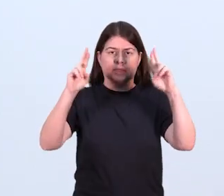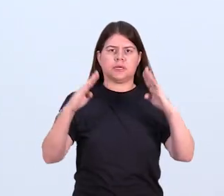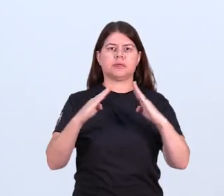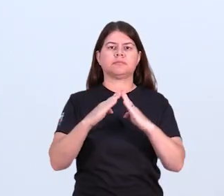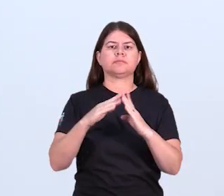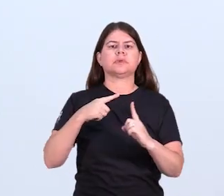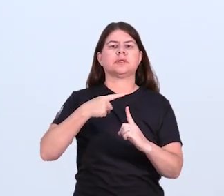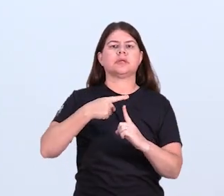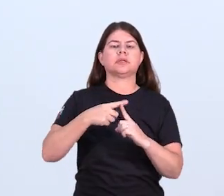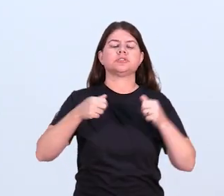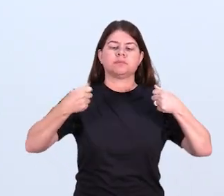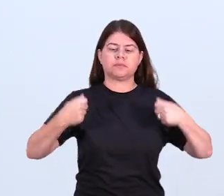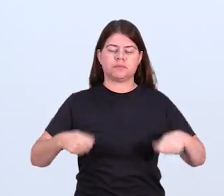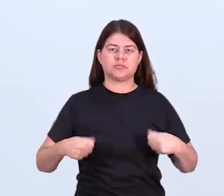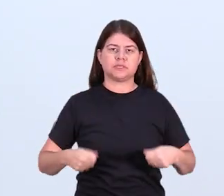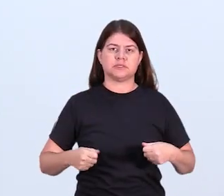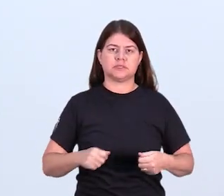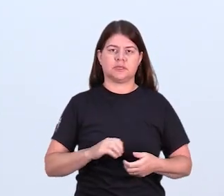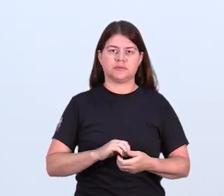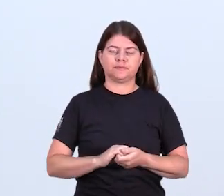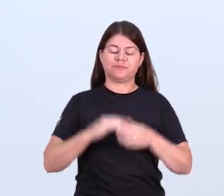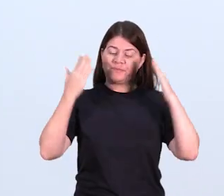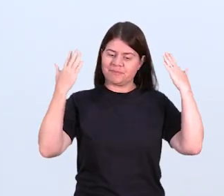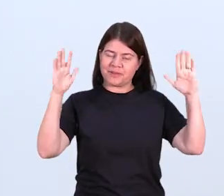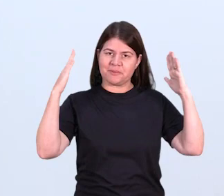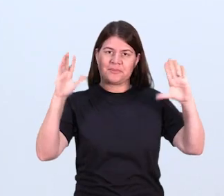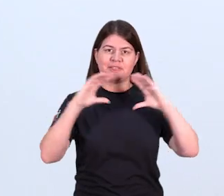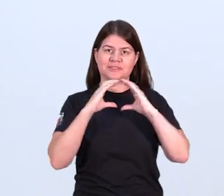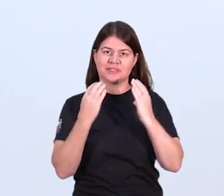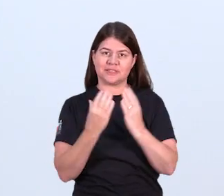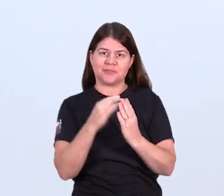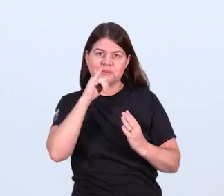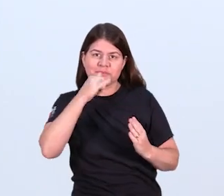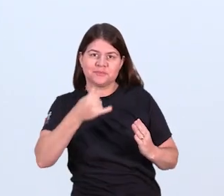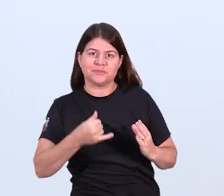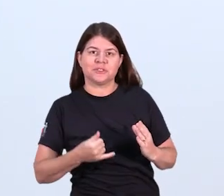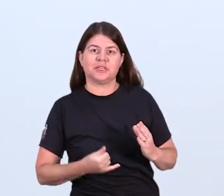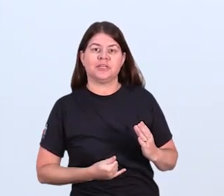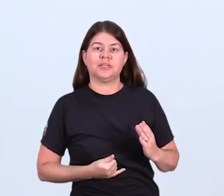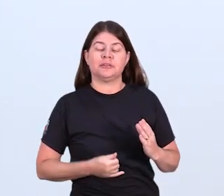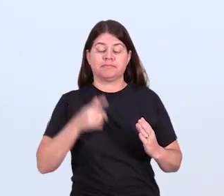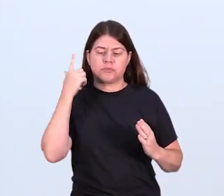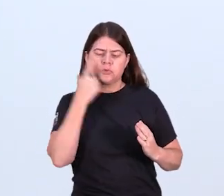de cultos sagrados. Portanto, parabéns à Câmara Municipal por mais esta